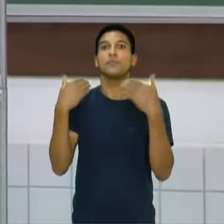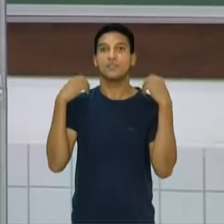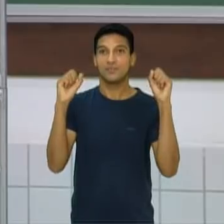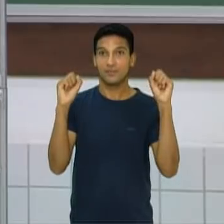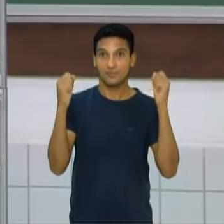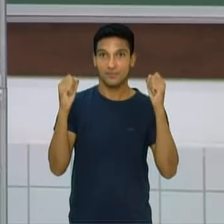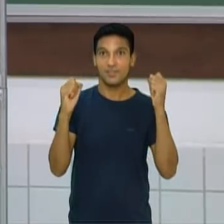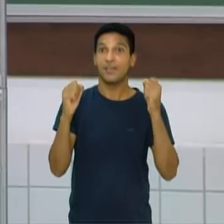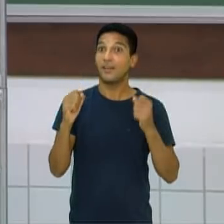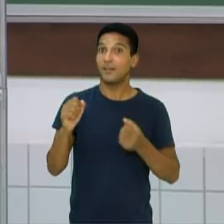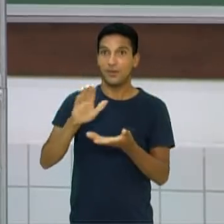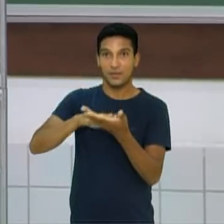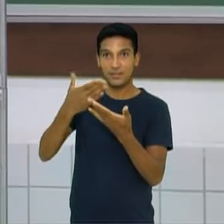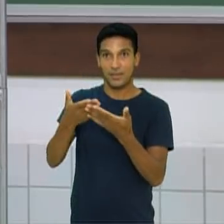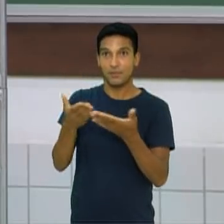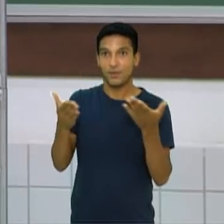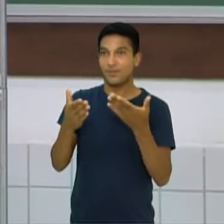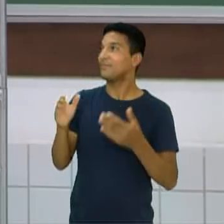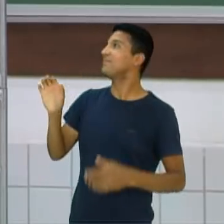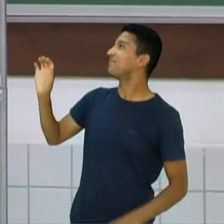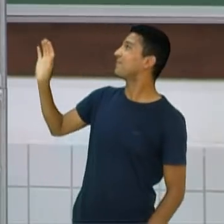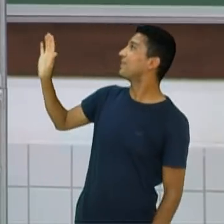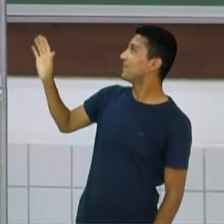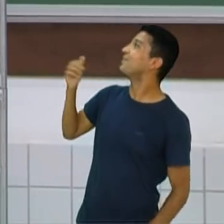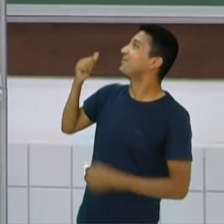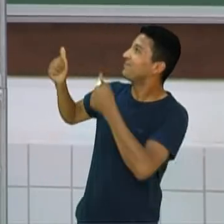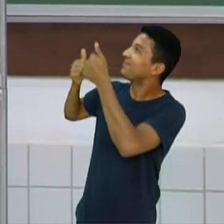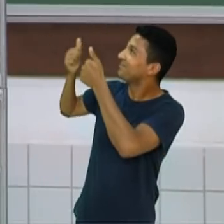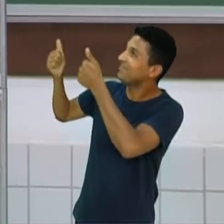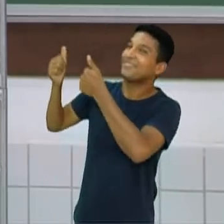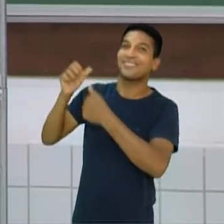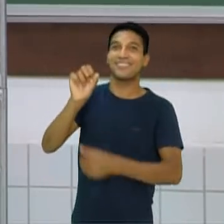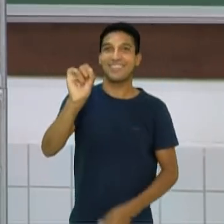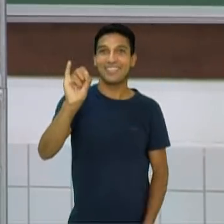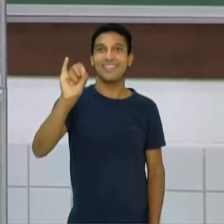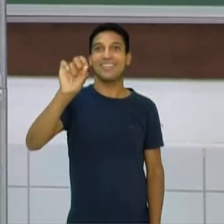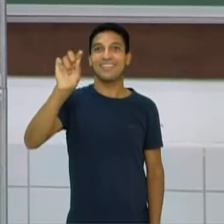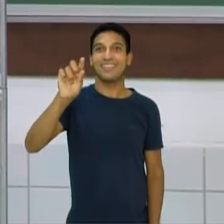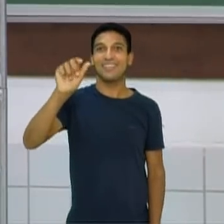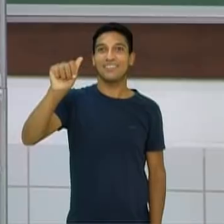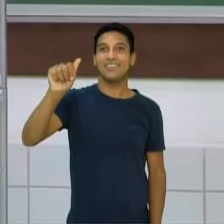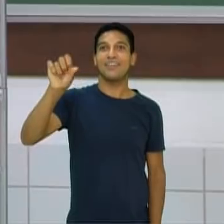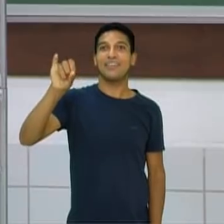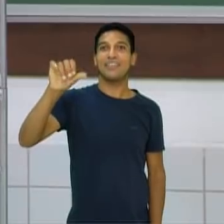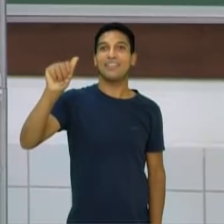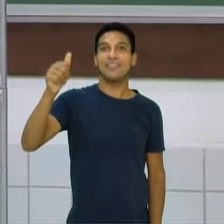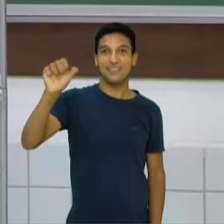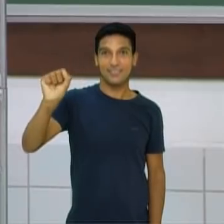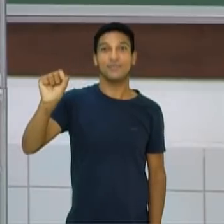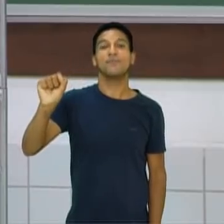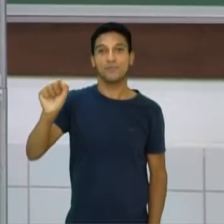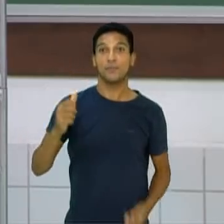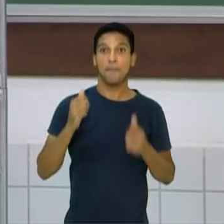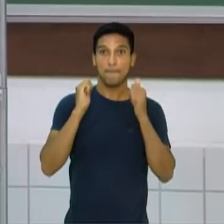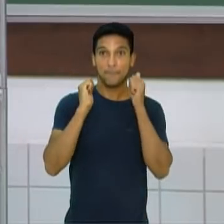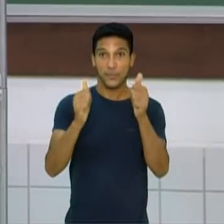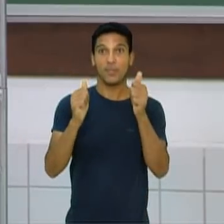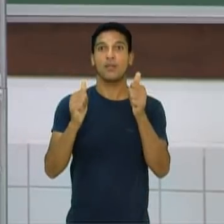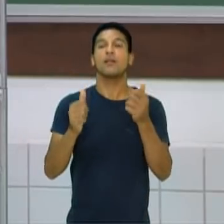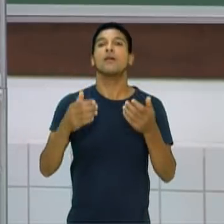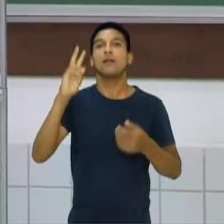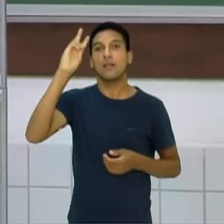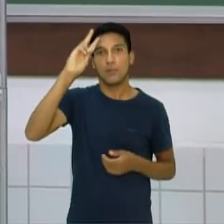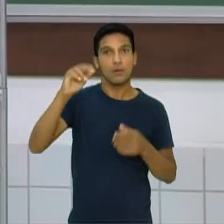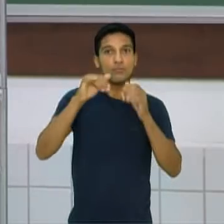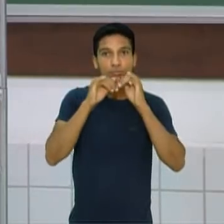que vai nos acompanhar hoje é o Isaías. Tudo bem, Isaías? Beleza. Lembrando ainda, se você está